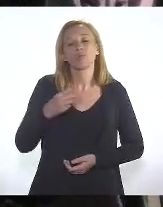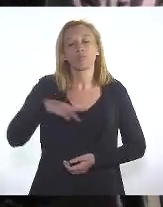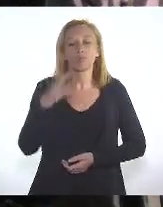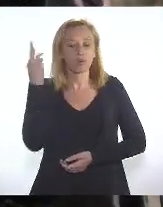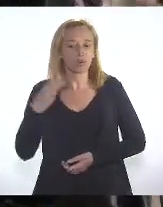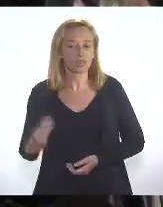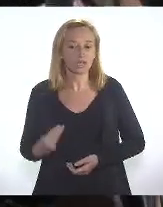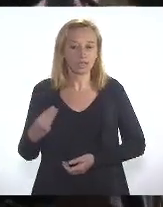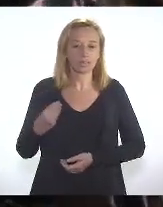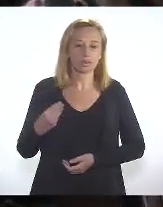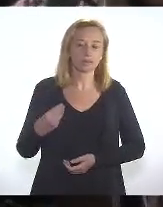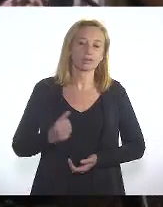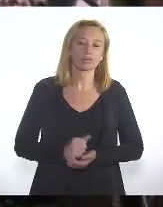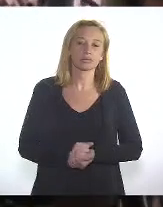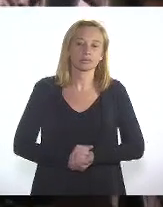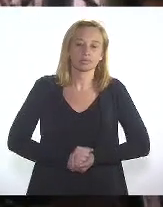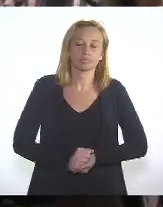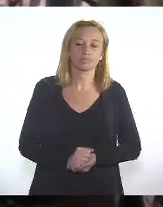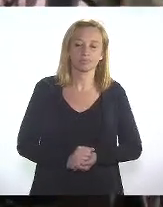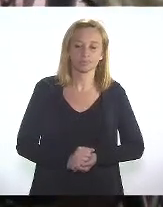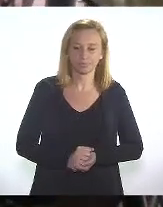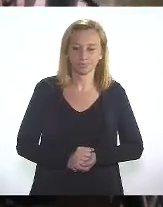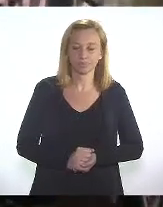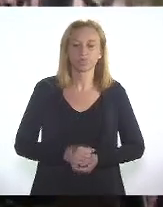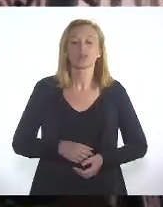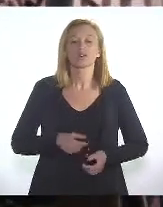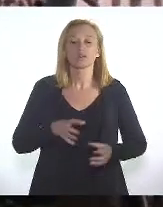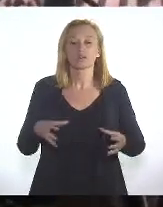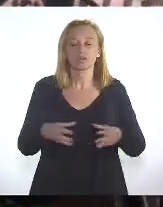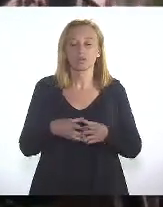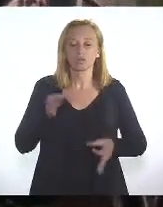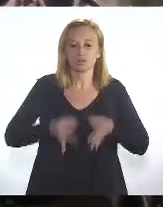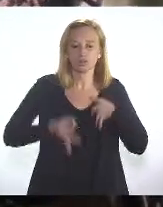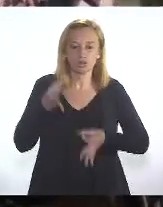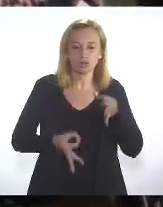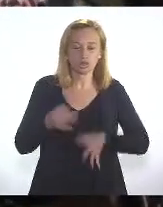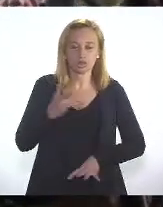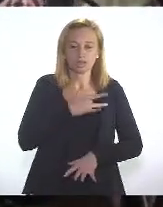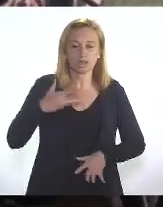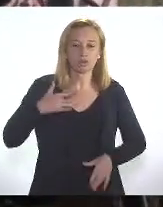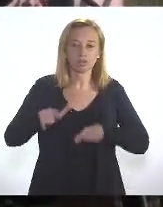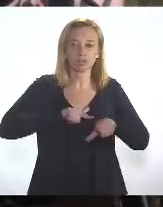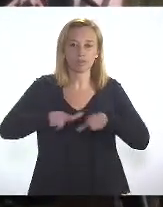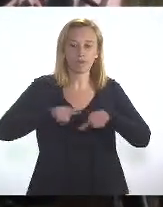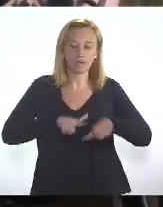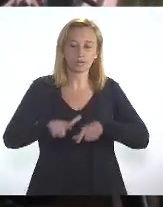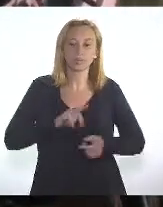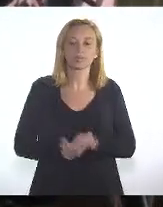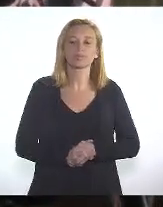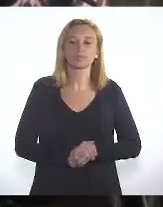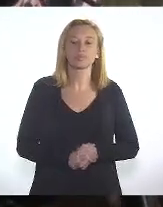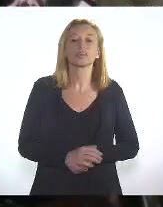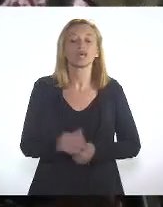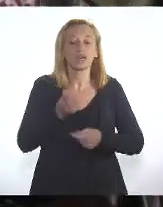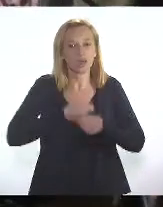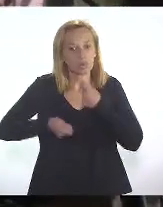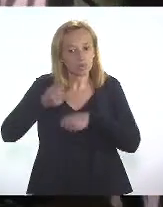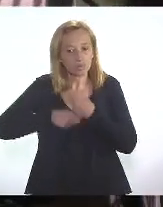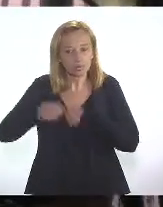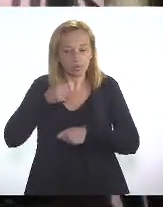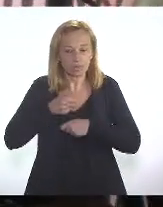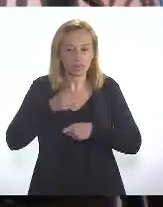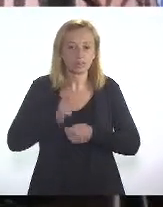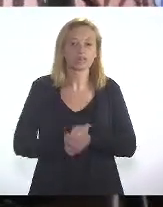e Márcio Pacheco. Pendendo de pareceres das comissões de Constituição, Justiça, de Saúde, de Trabalho, de Economia